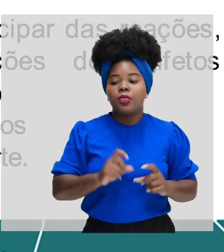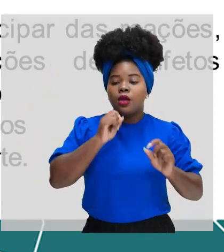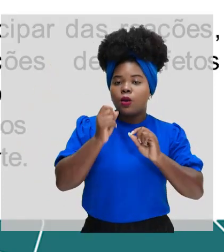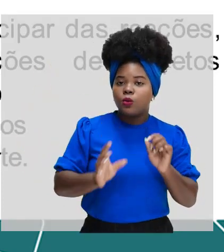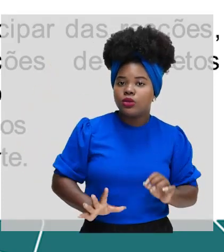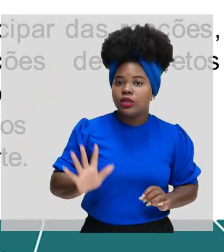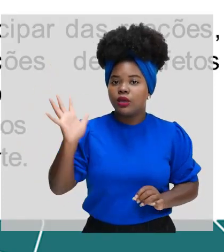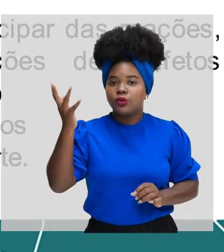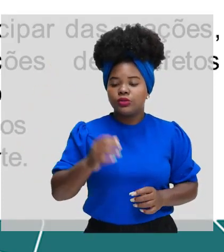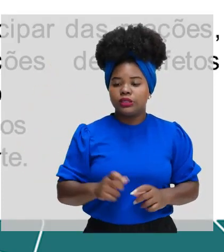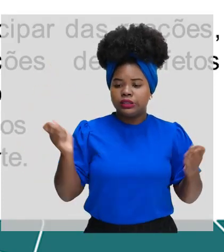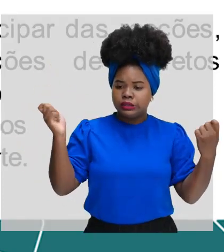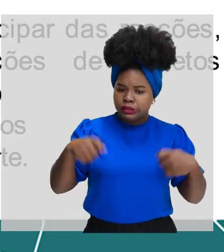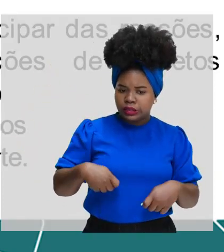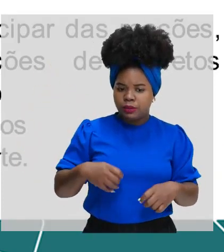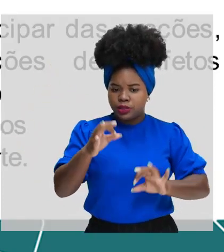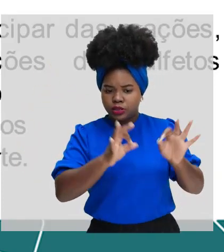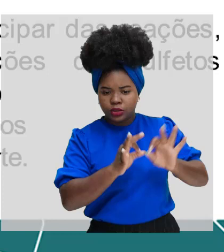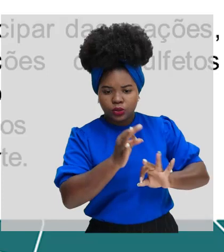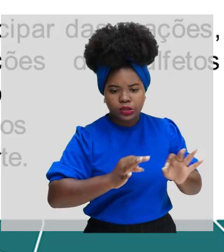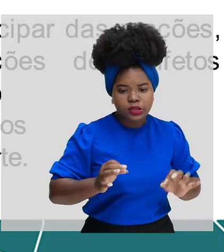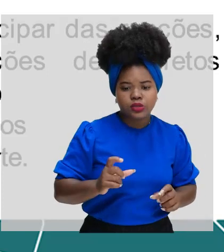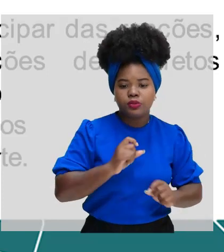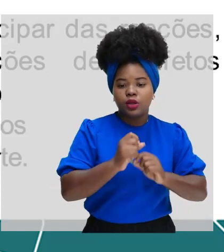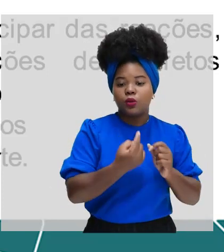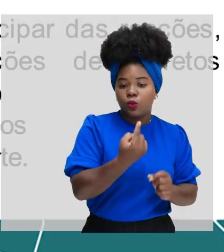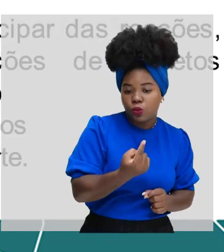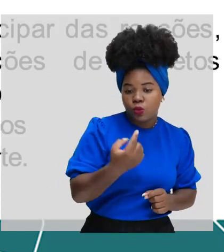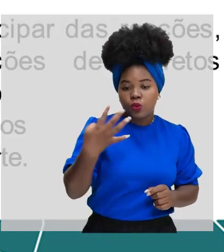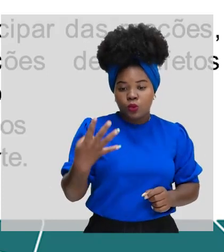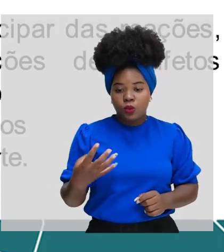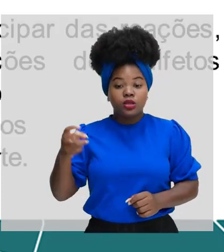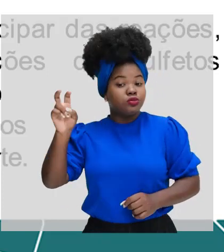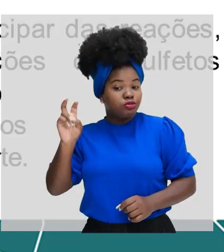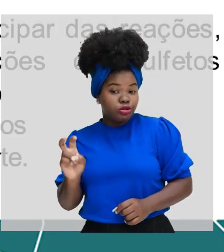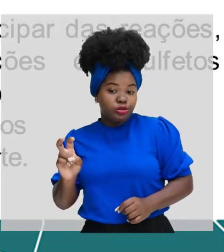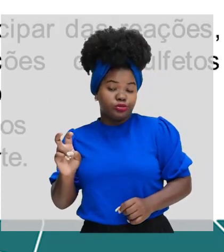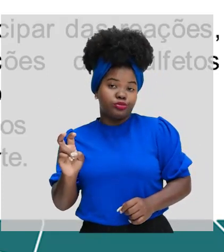ele pode ser simplificado para 1 para 4 para